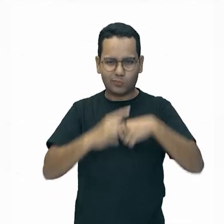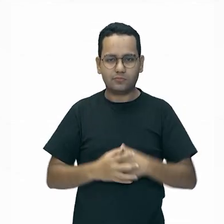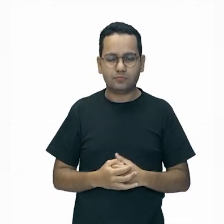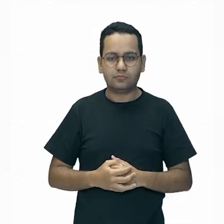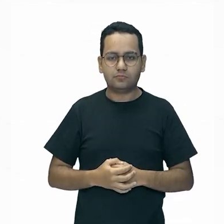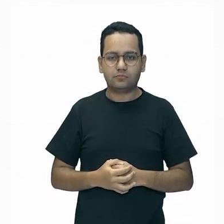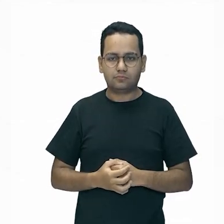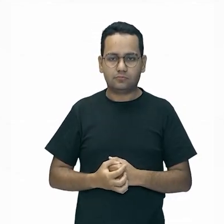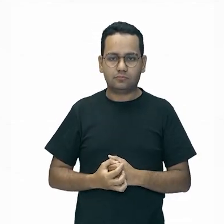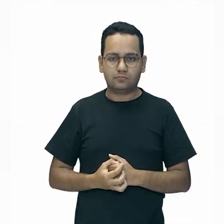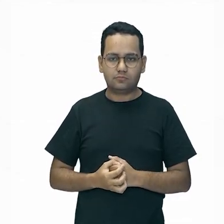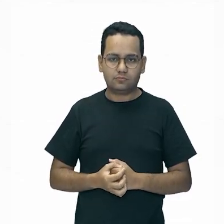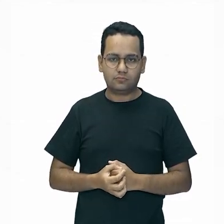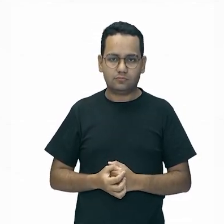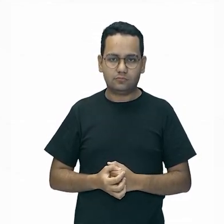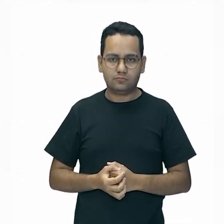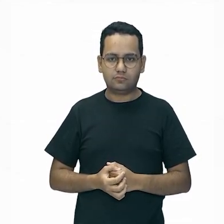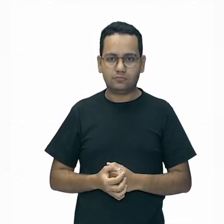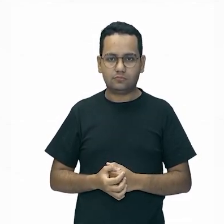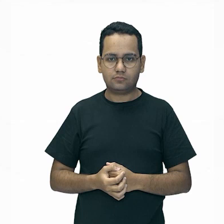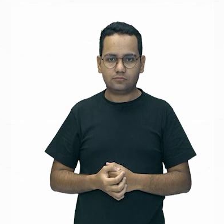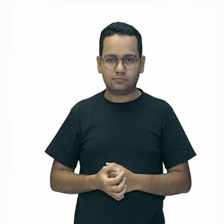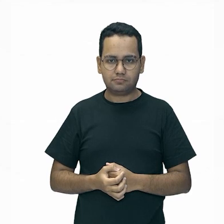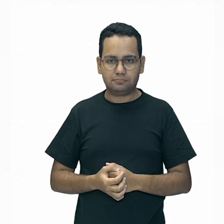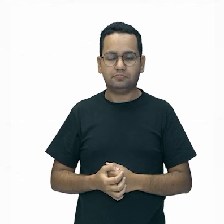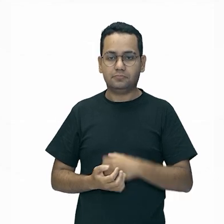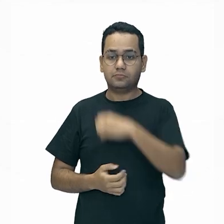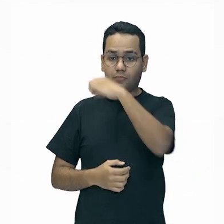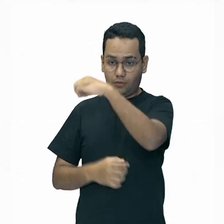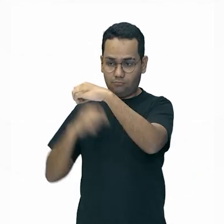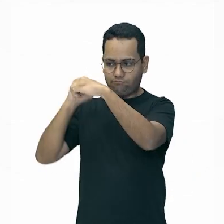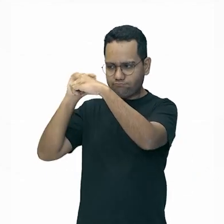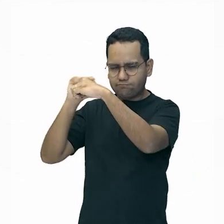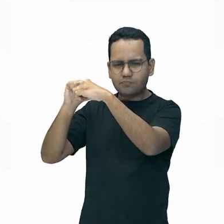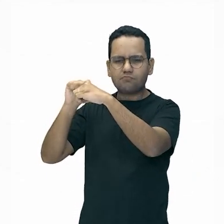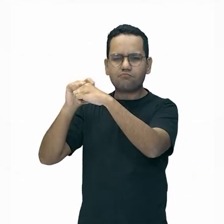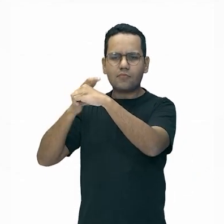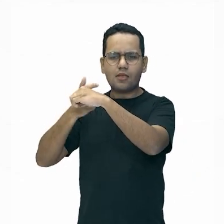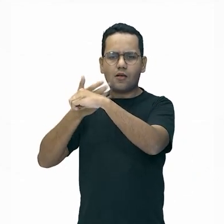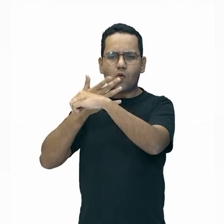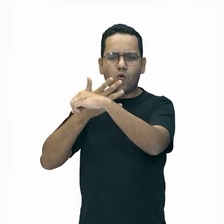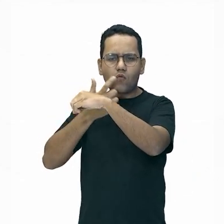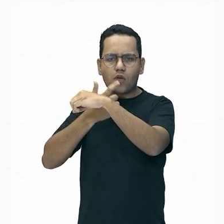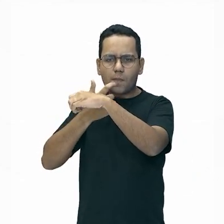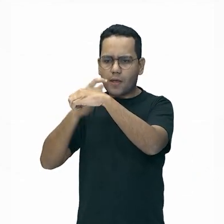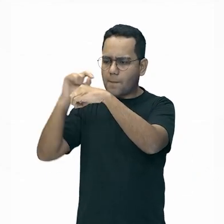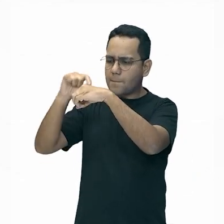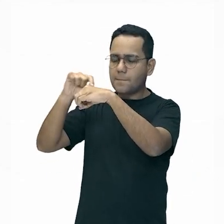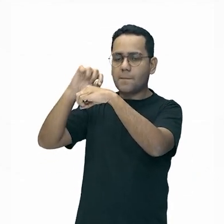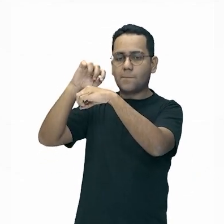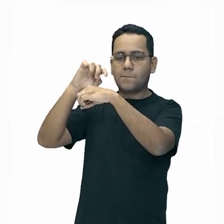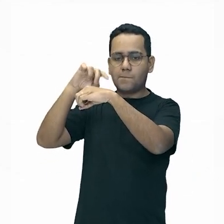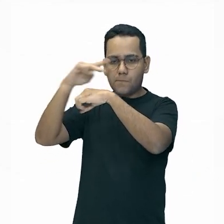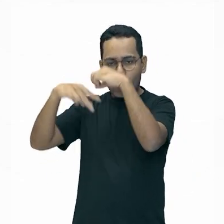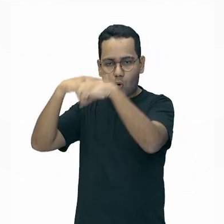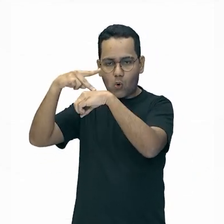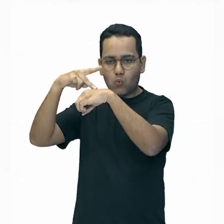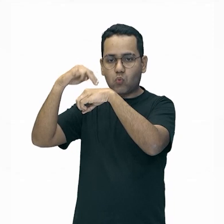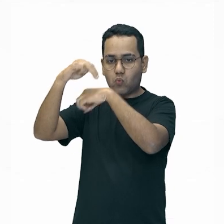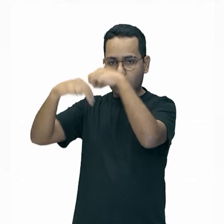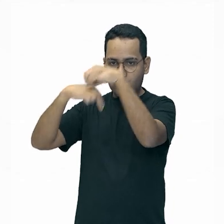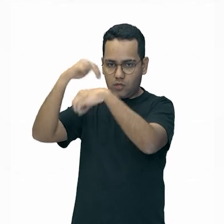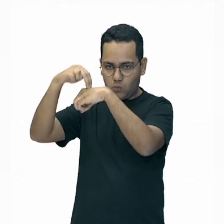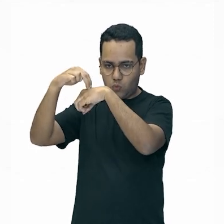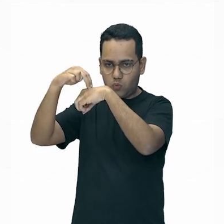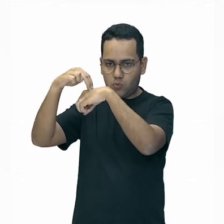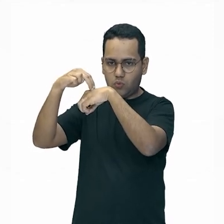no núcleo dele, então nós temos prótons e nêutrons em geral, e ali, ó, verdinho, nós temos um elétron,